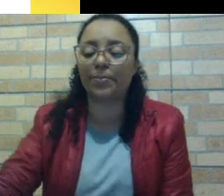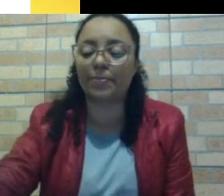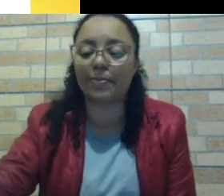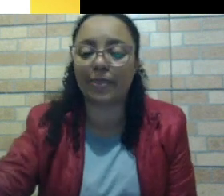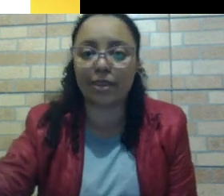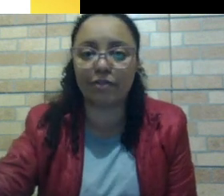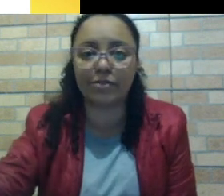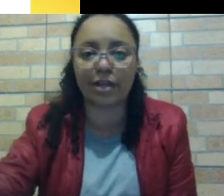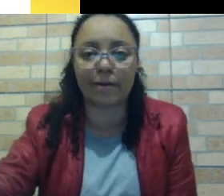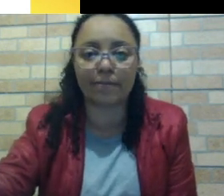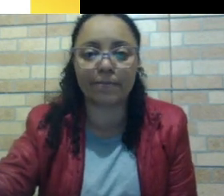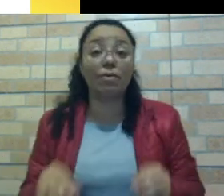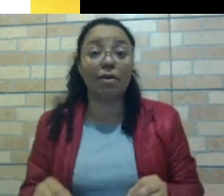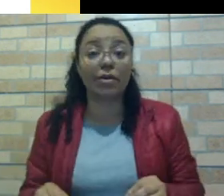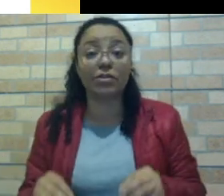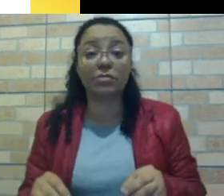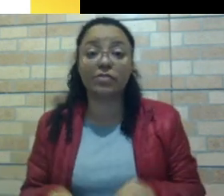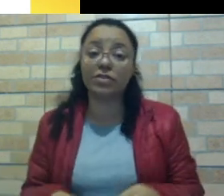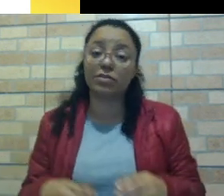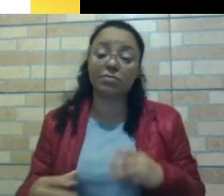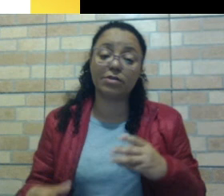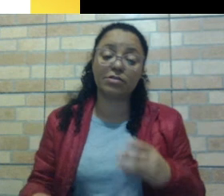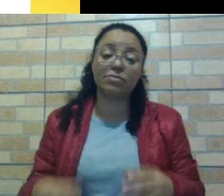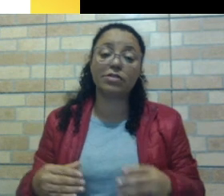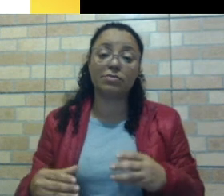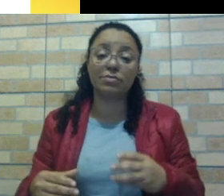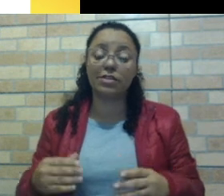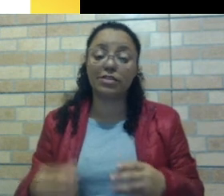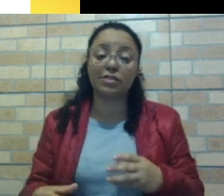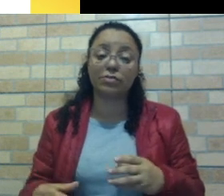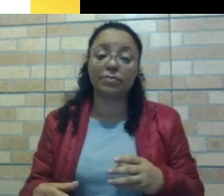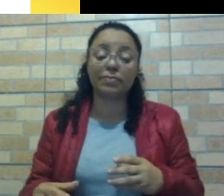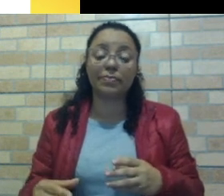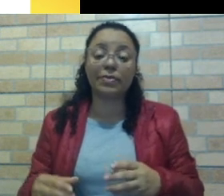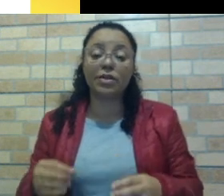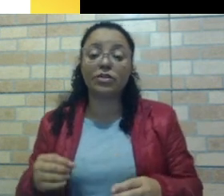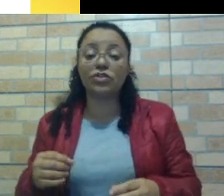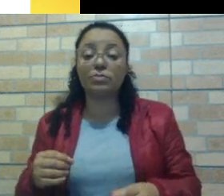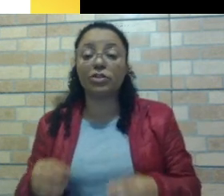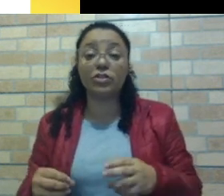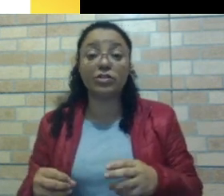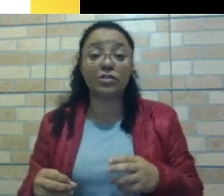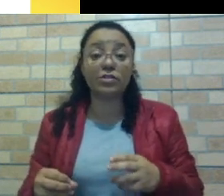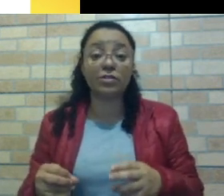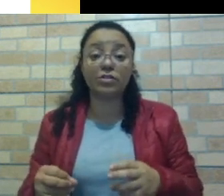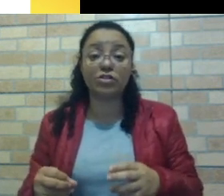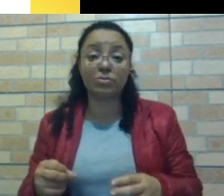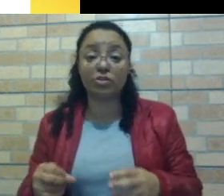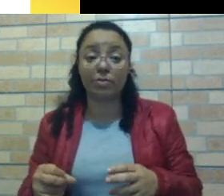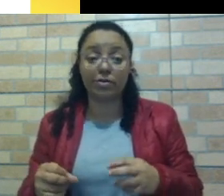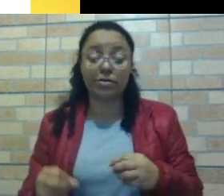Bom? Vamos lá. Agora nós vamos fazer um exercício de batidas